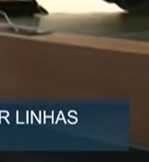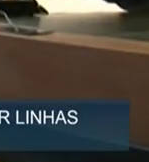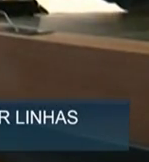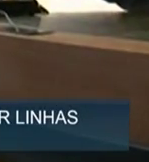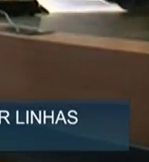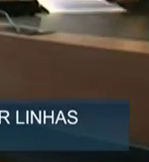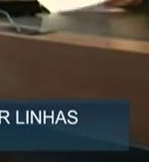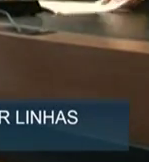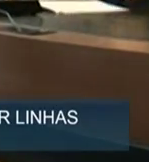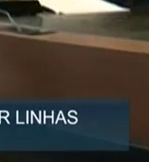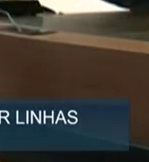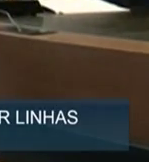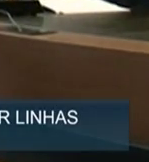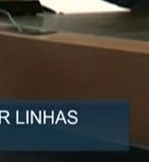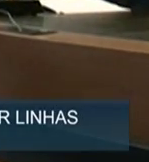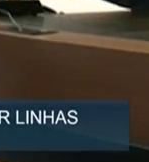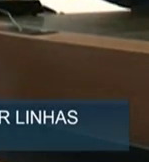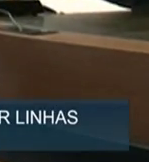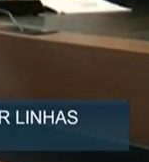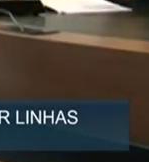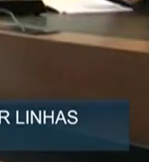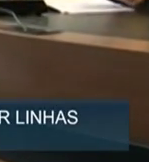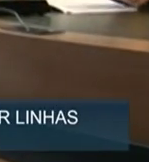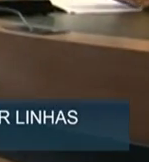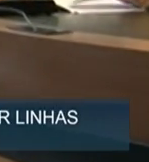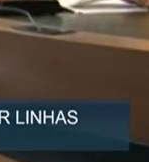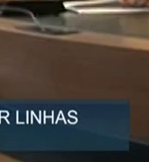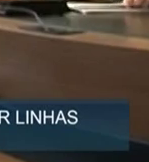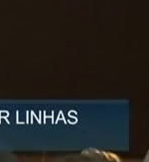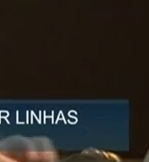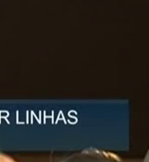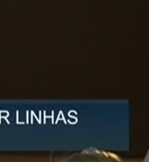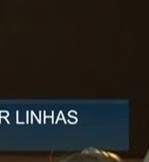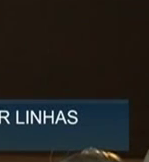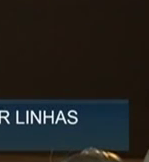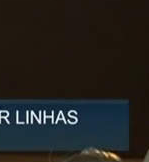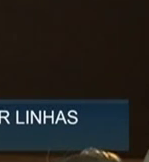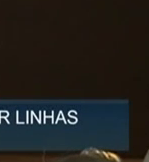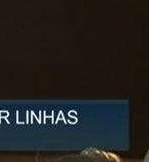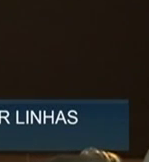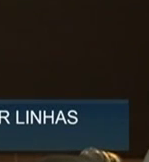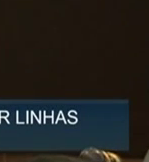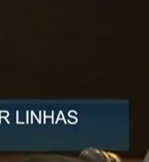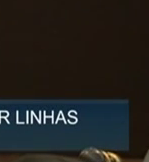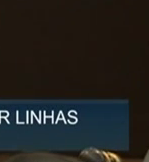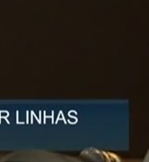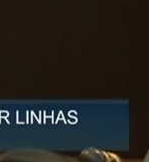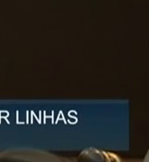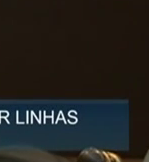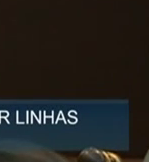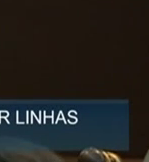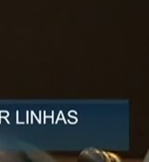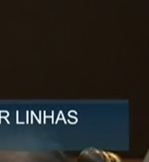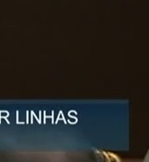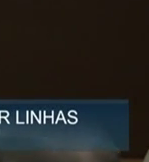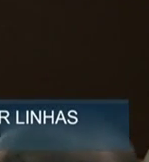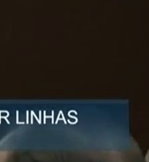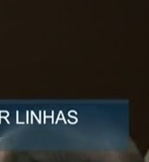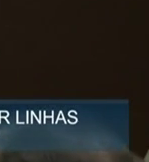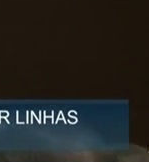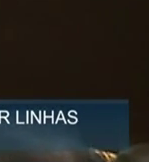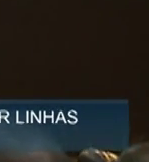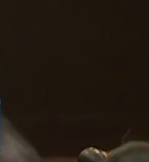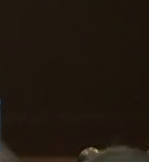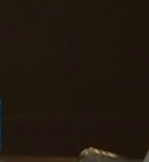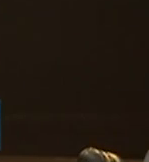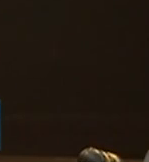Corretora Brasil Plural e Corretora Planner. Está encerrada a fase de recebimento dos envelopes. Passarei a